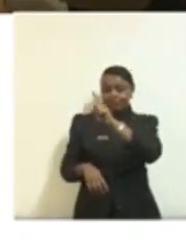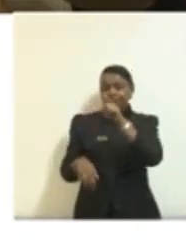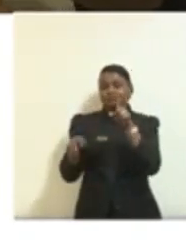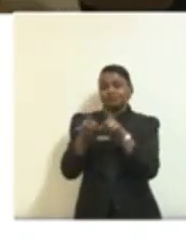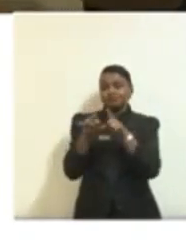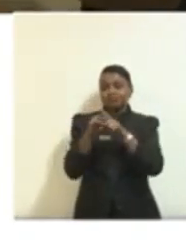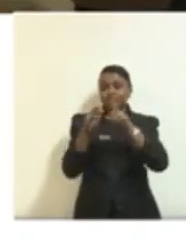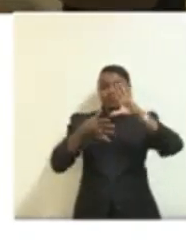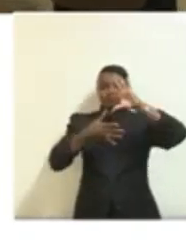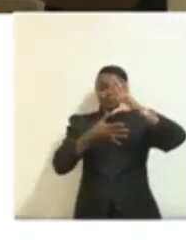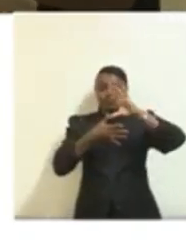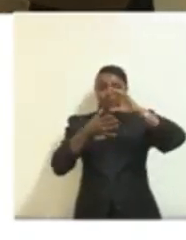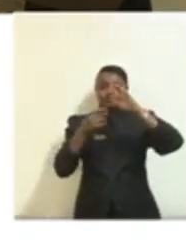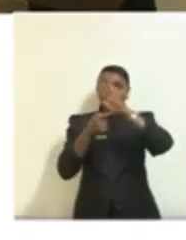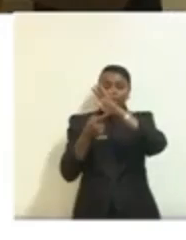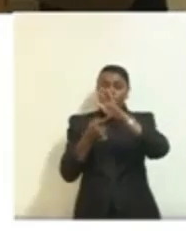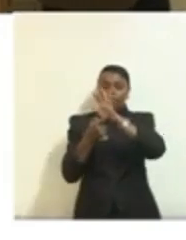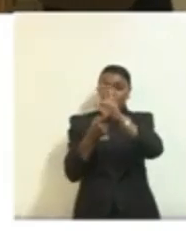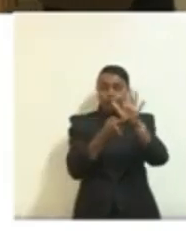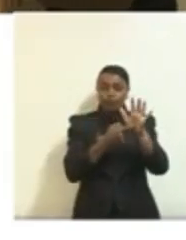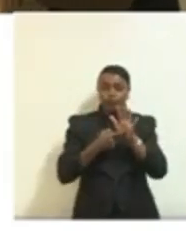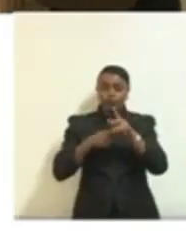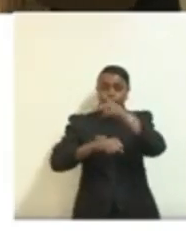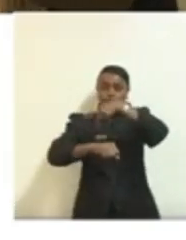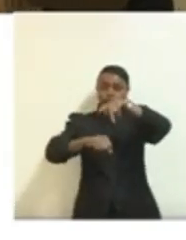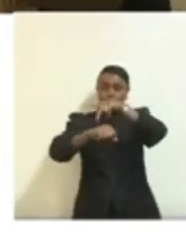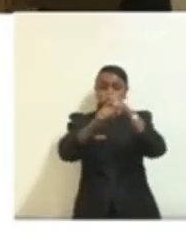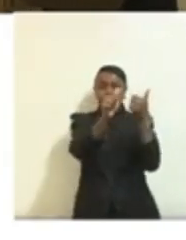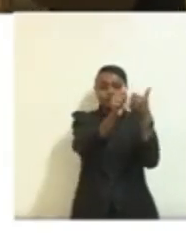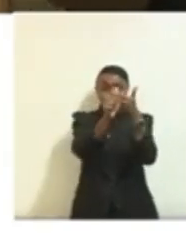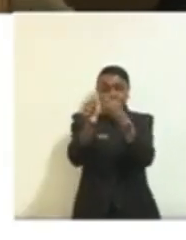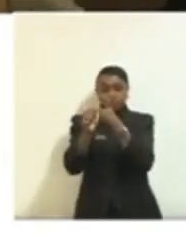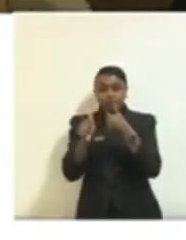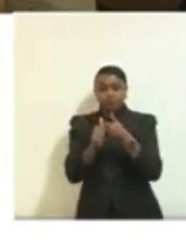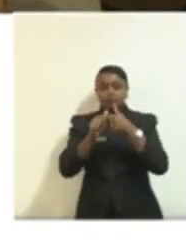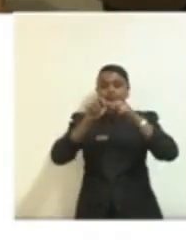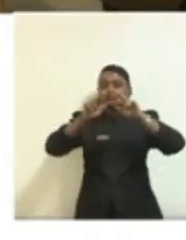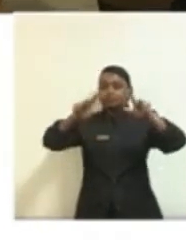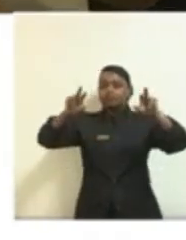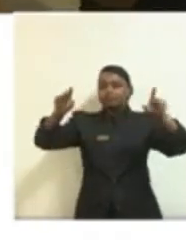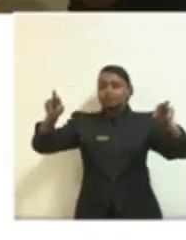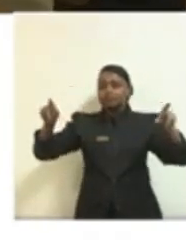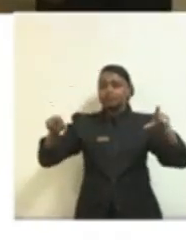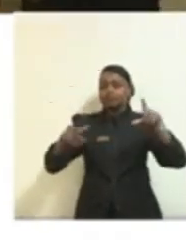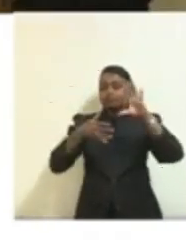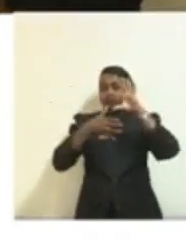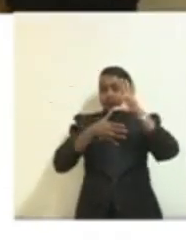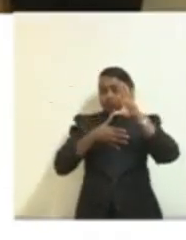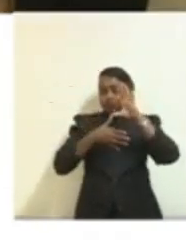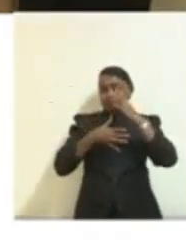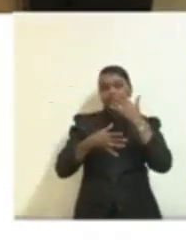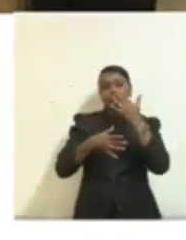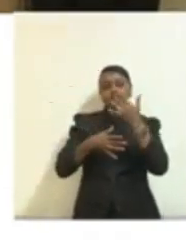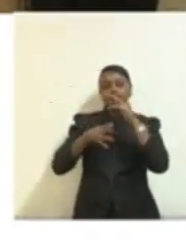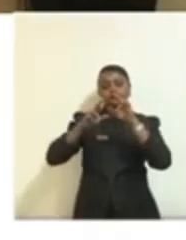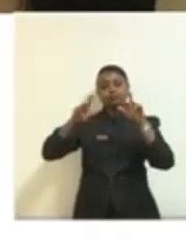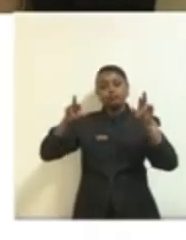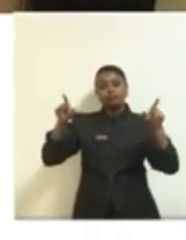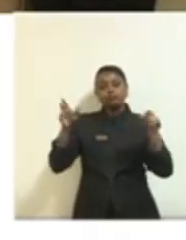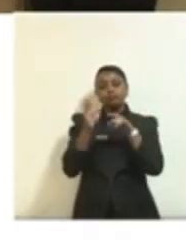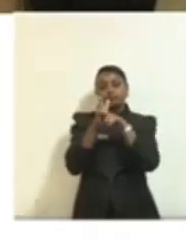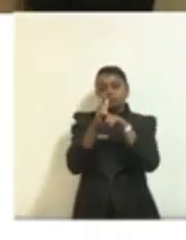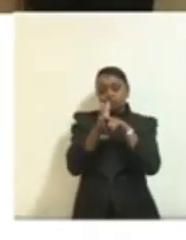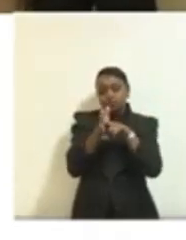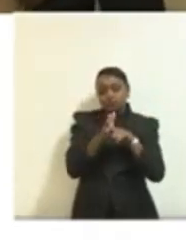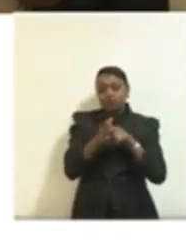esse mapa mostra o nível de... é uma medida, né, que é um indicador,